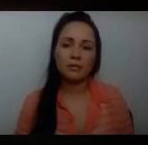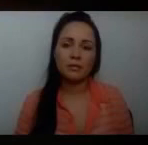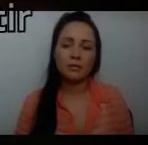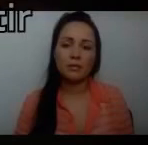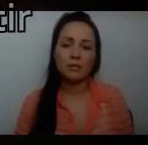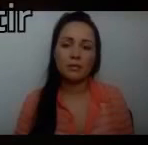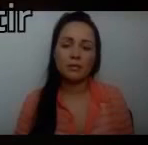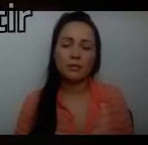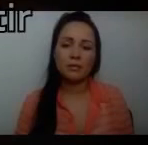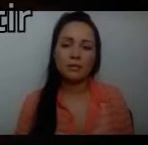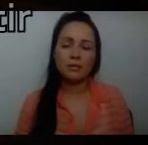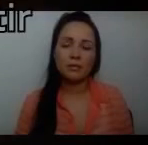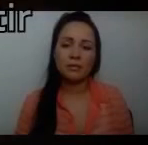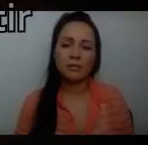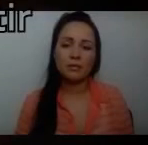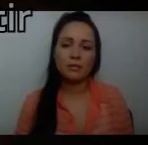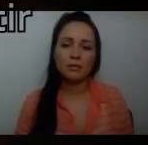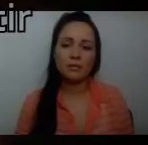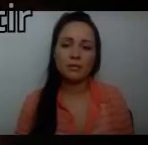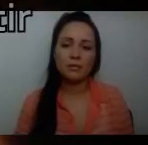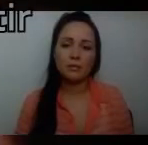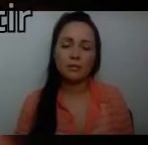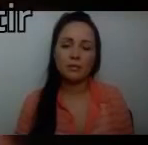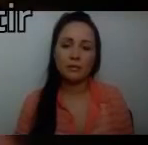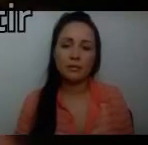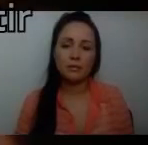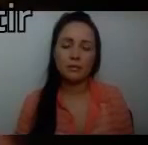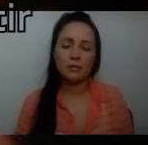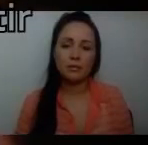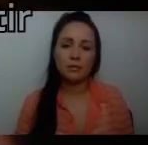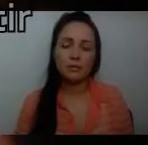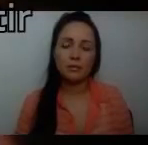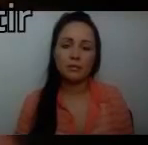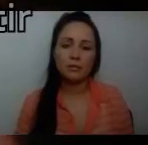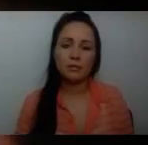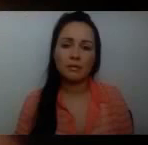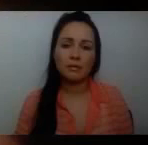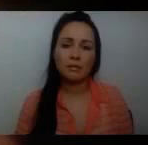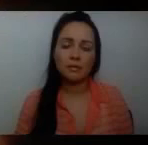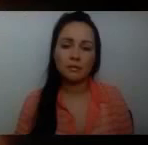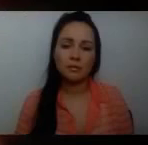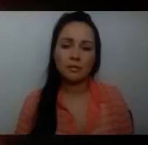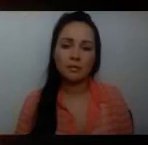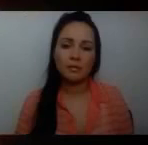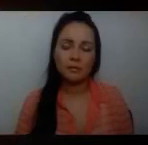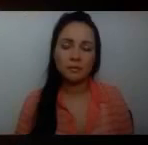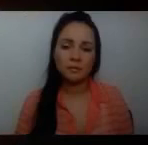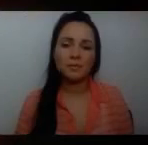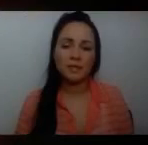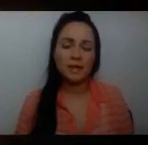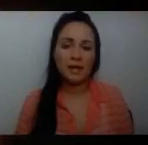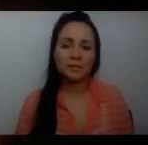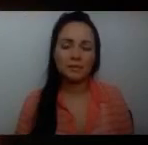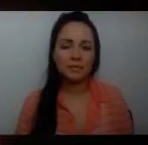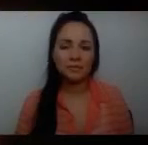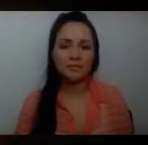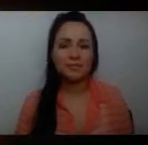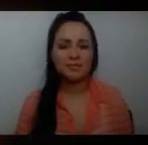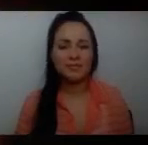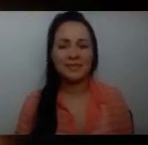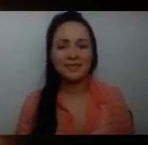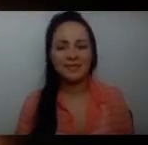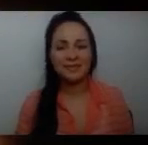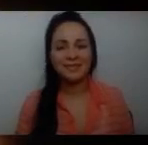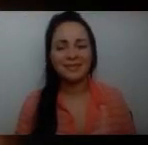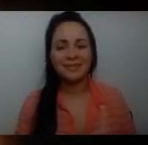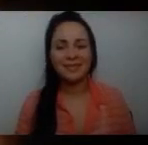Unidos, Unidos, a a gente gente vai vai até até o o passado, passado, porque porque não não dá dá para para existir existir uma uma transformação transformação de de identidade identidade se se você você não não for for passado. passado. Então, Então, até a até a terceira terceira sessão, sessão,